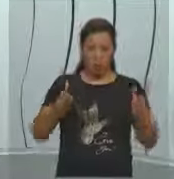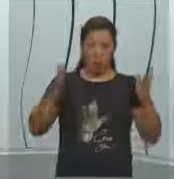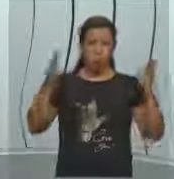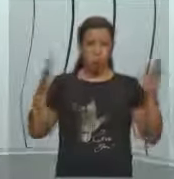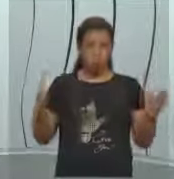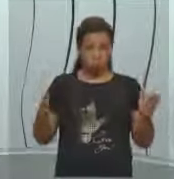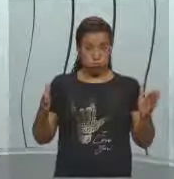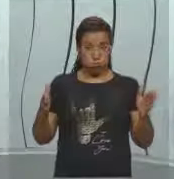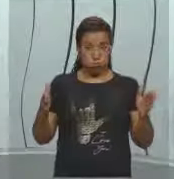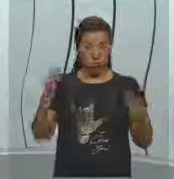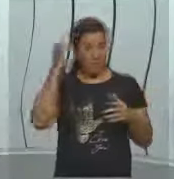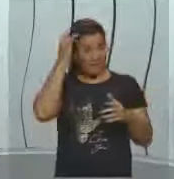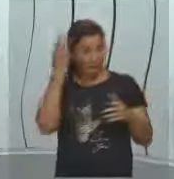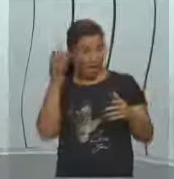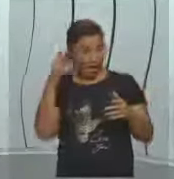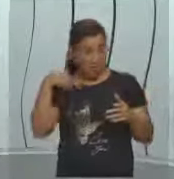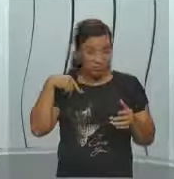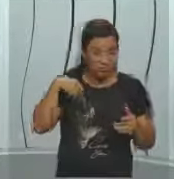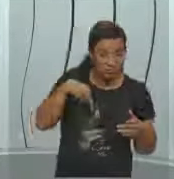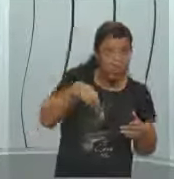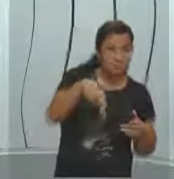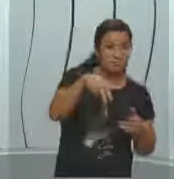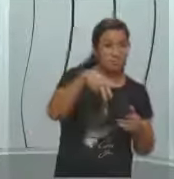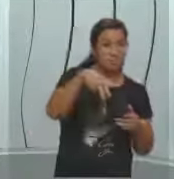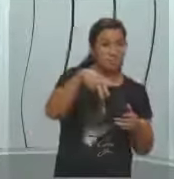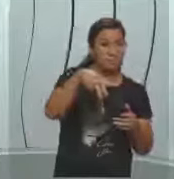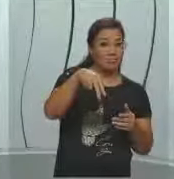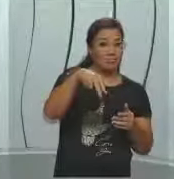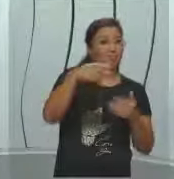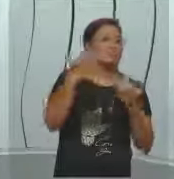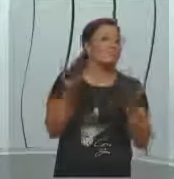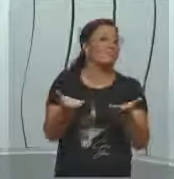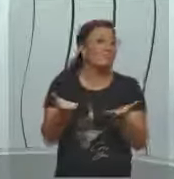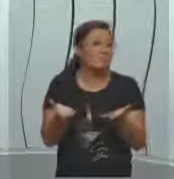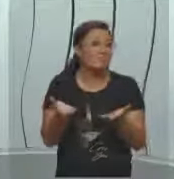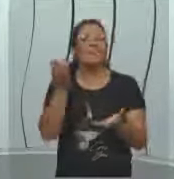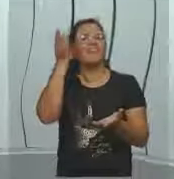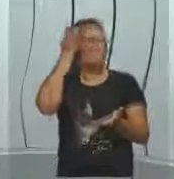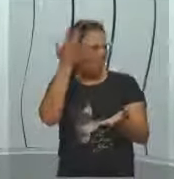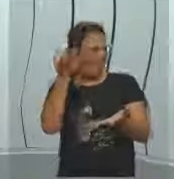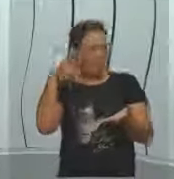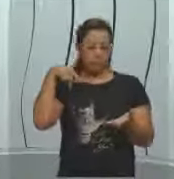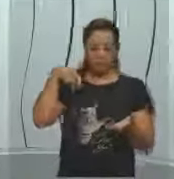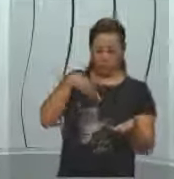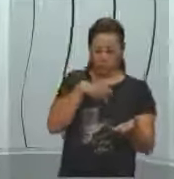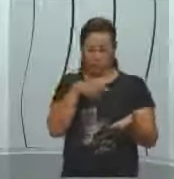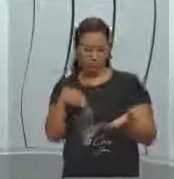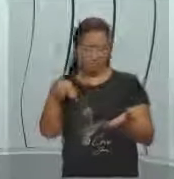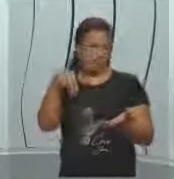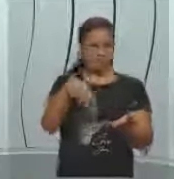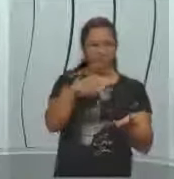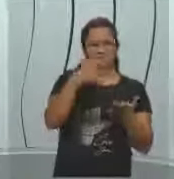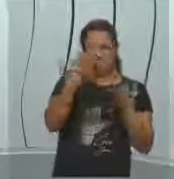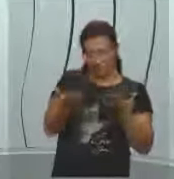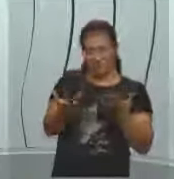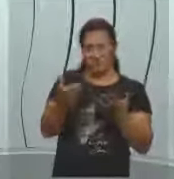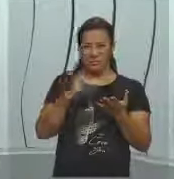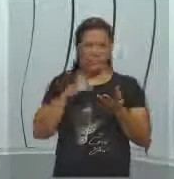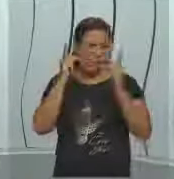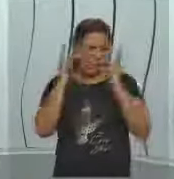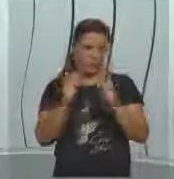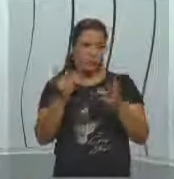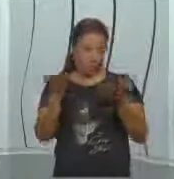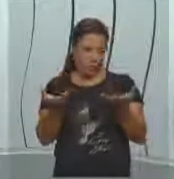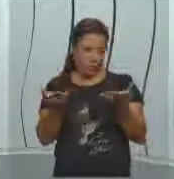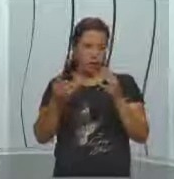normal, seria mais fácil ou mais difícil, pessoal? Seria mais fácil, né? Se considerarmos que temos a mesma quantidade de pessoas,